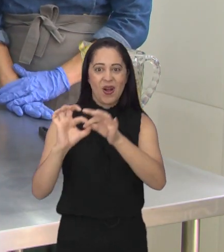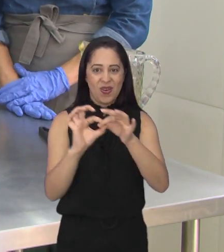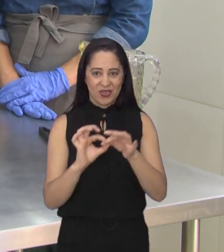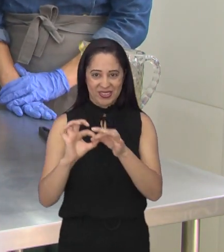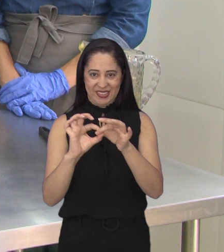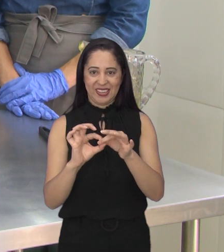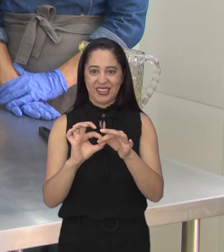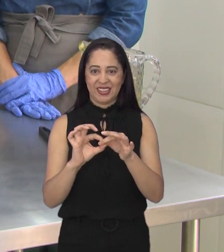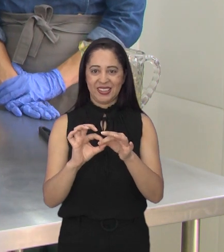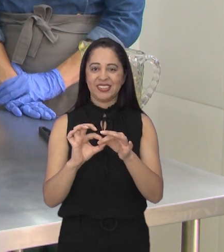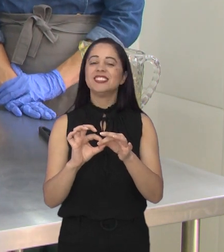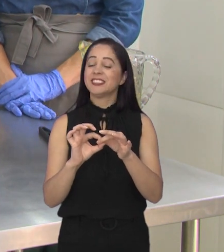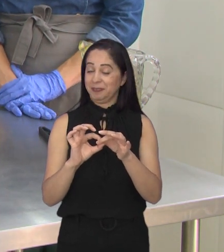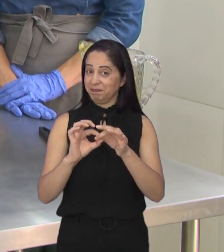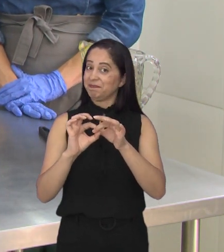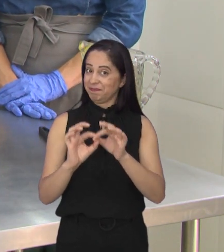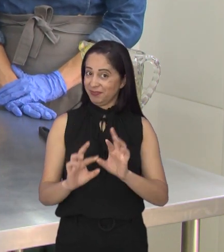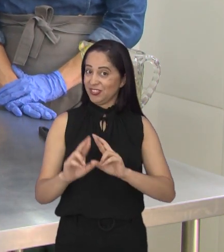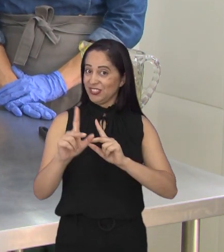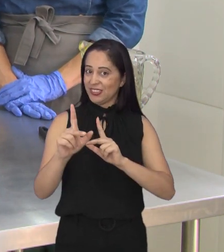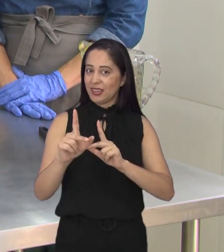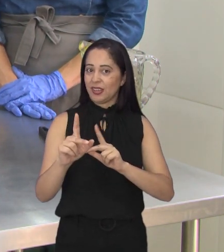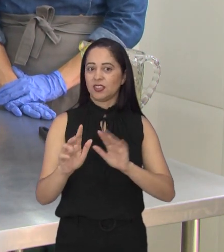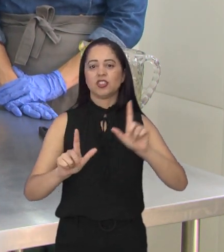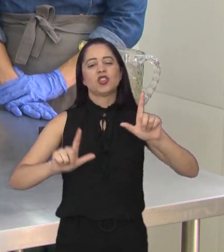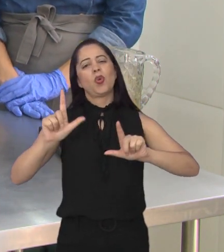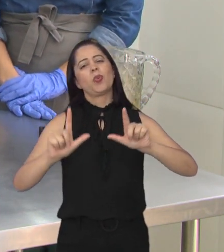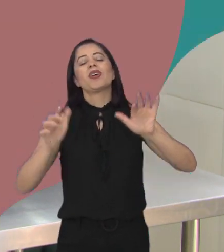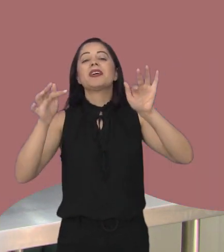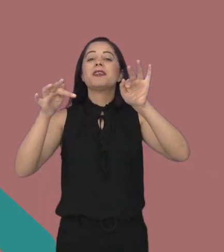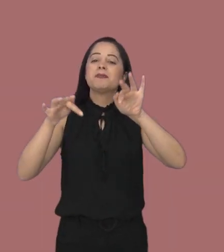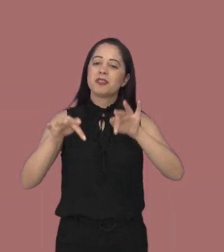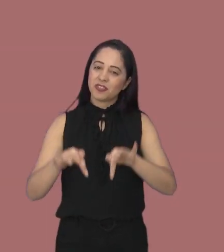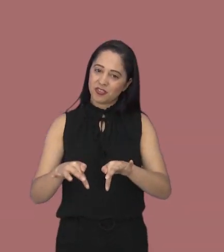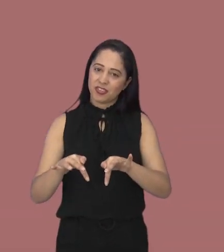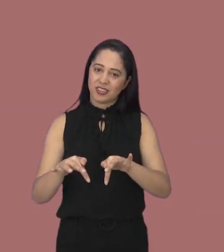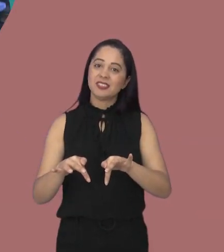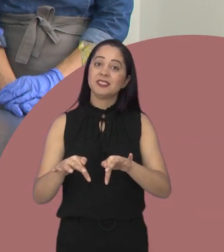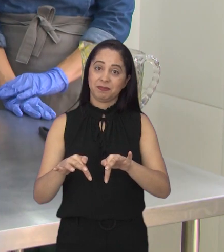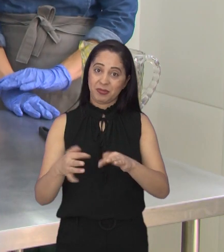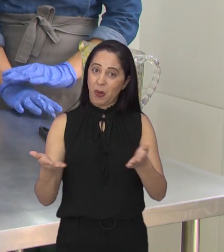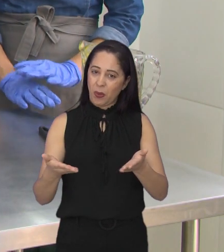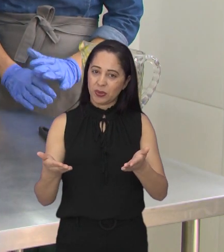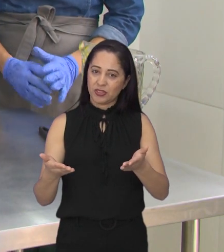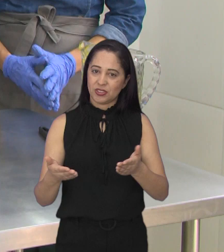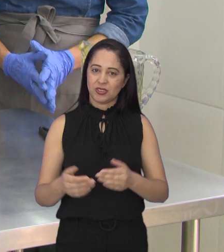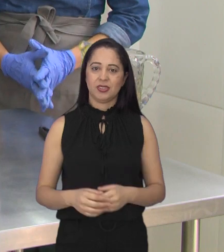família, uma família unida e que faz toda a diferença. Chegamos a